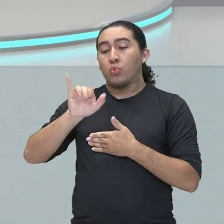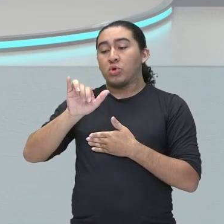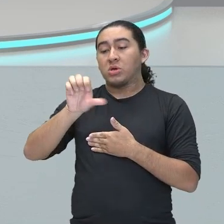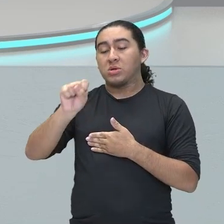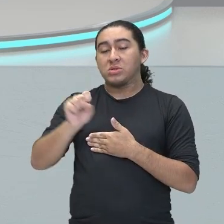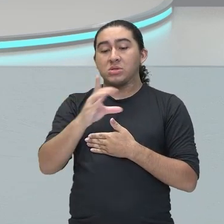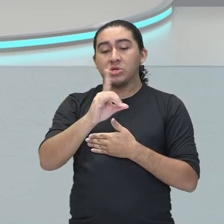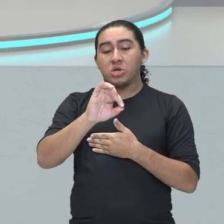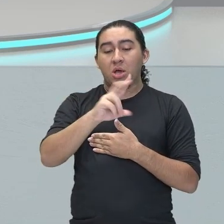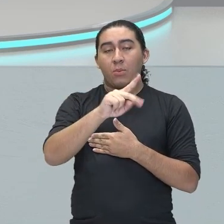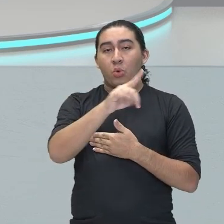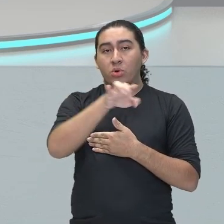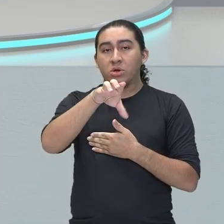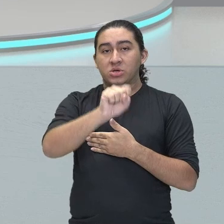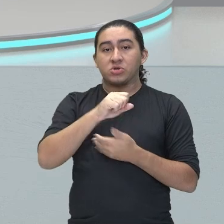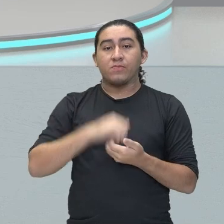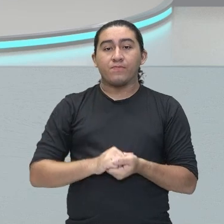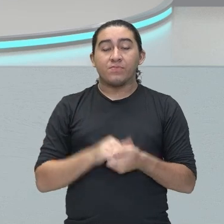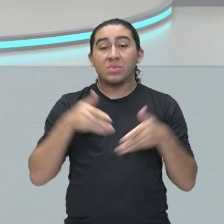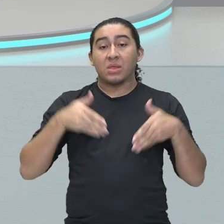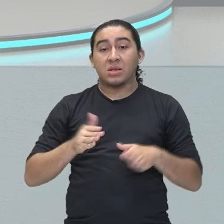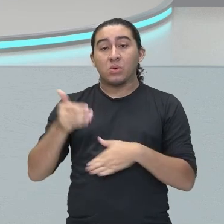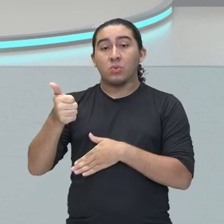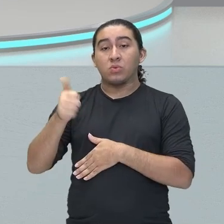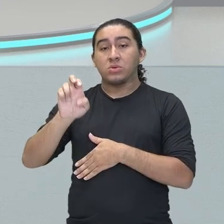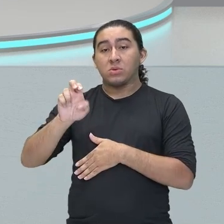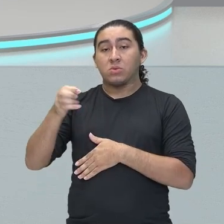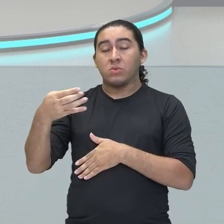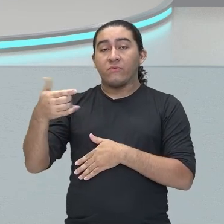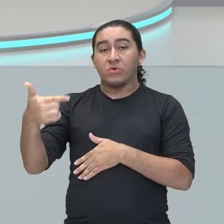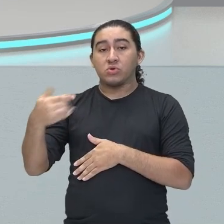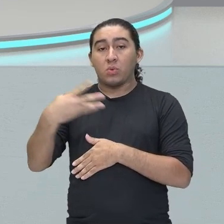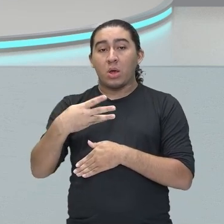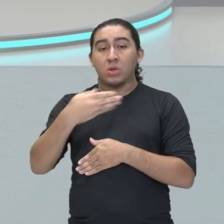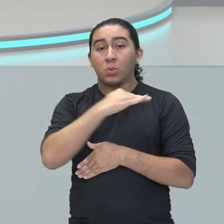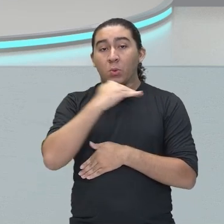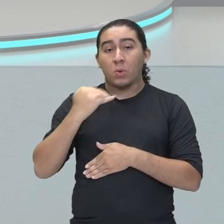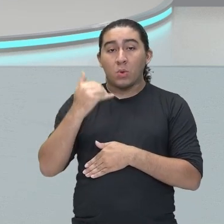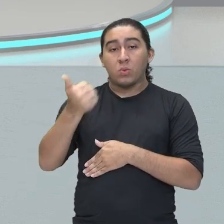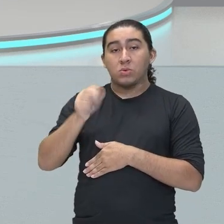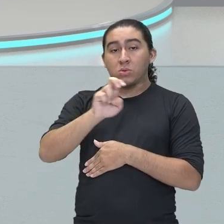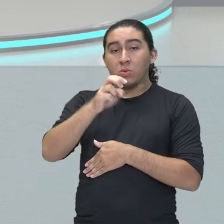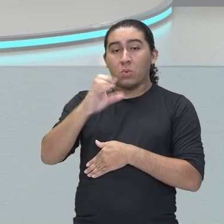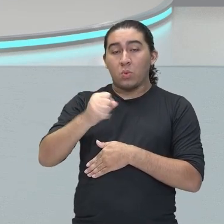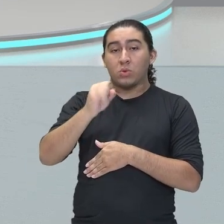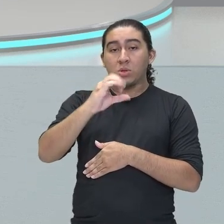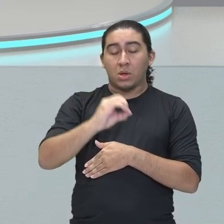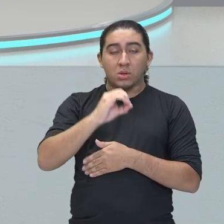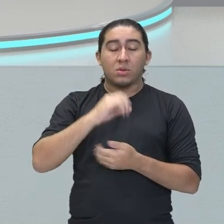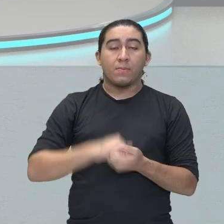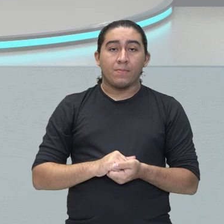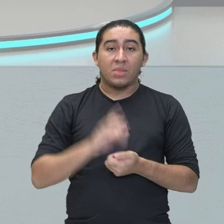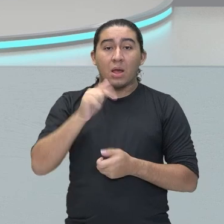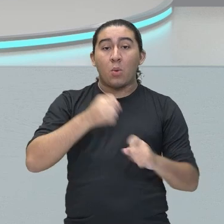de 1524 a 1580. Foi um poeta e soldado